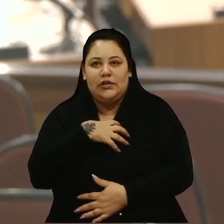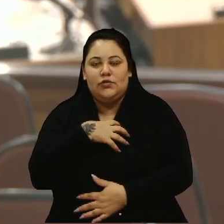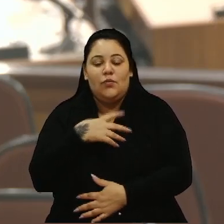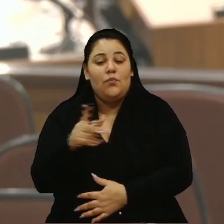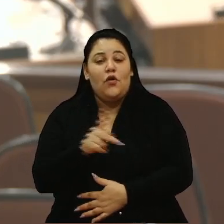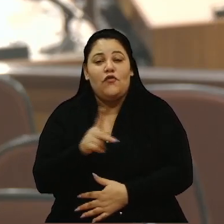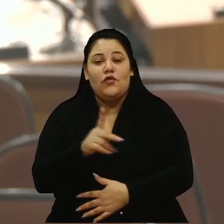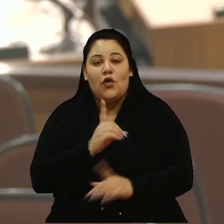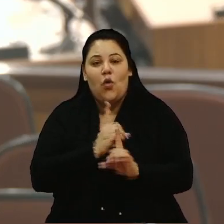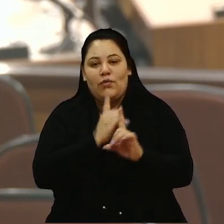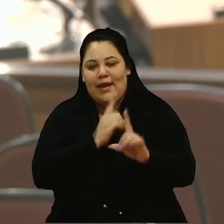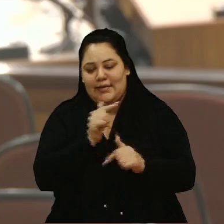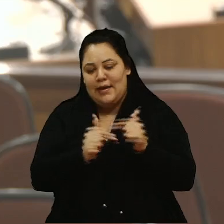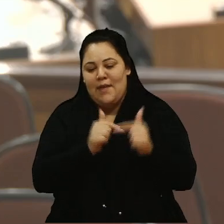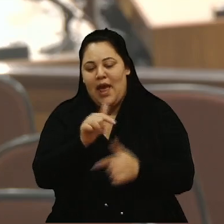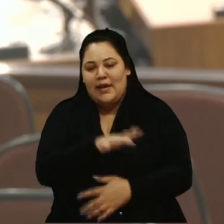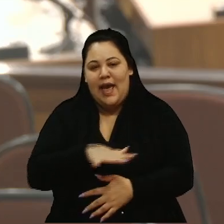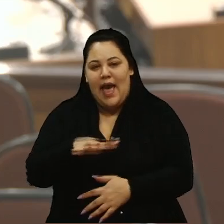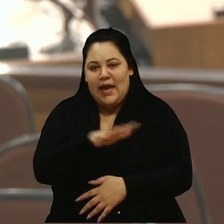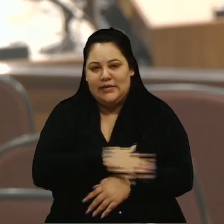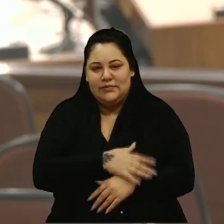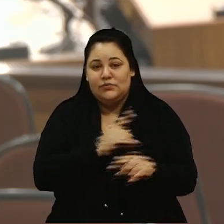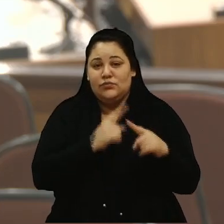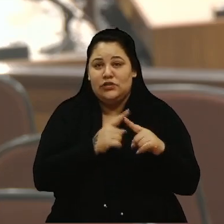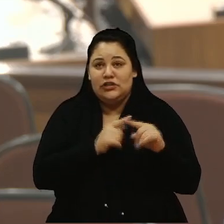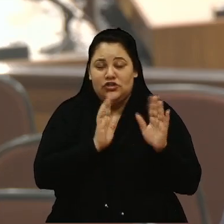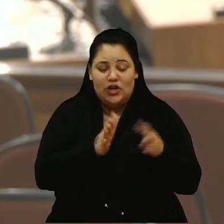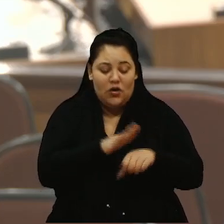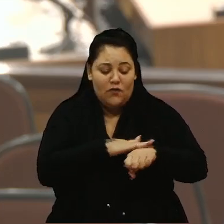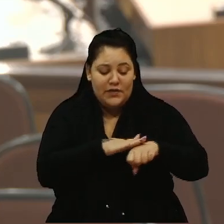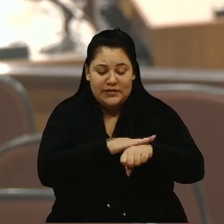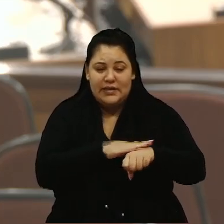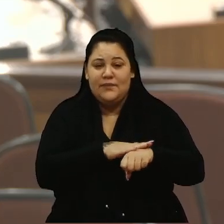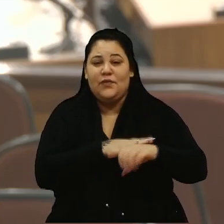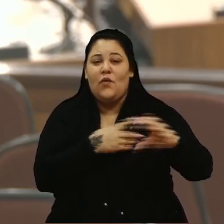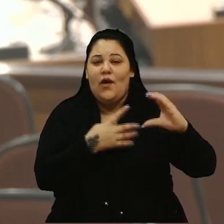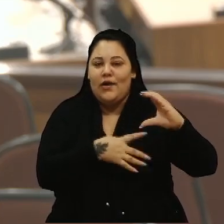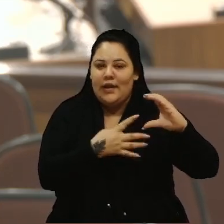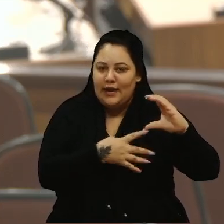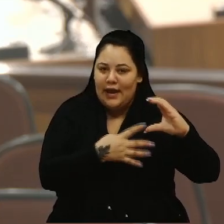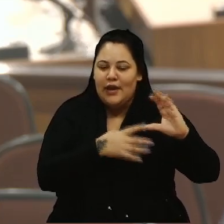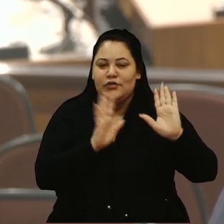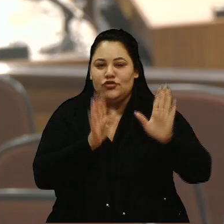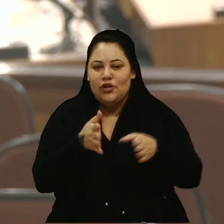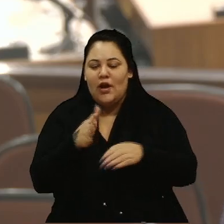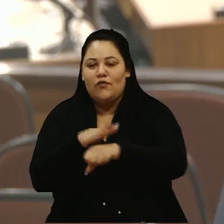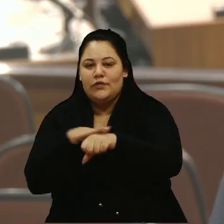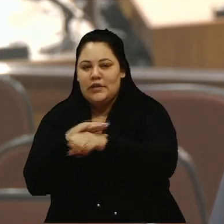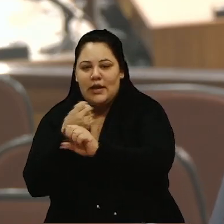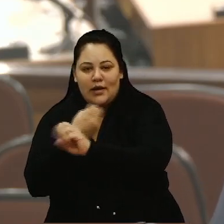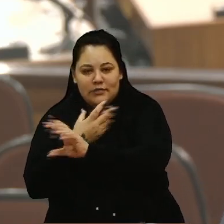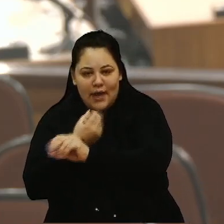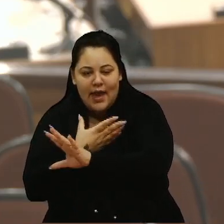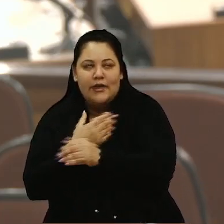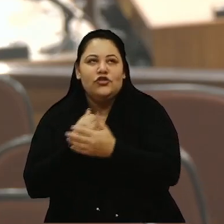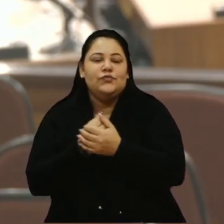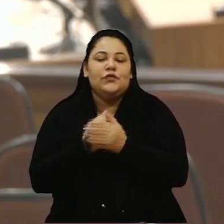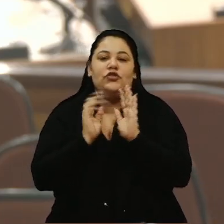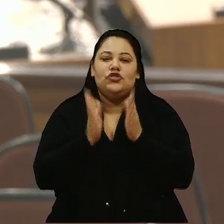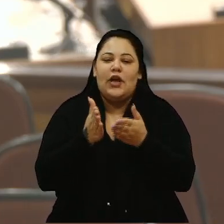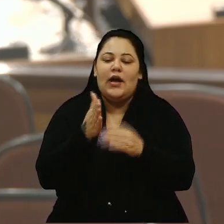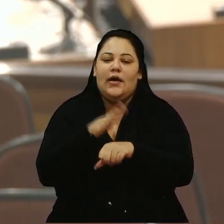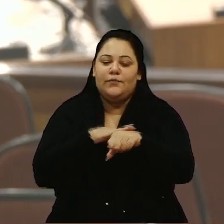professores que trabalhem com isso. Porque eu já conversei com a 4ª CRE, já conversei com a SMED, já conversei com o presidente